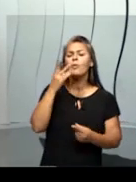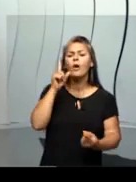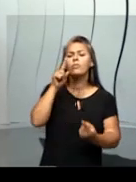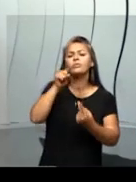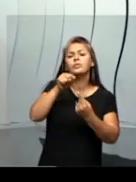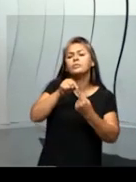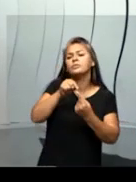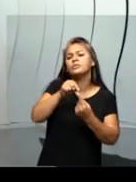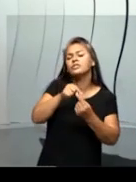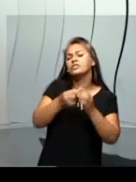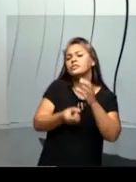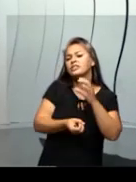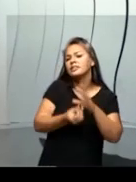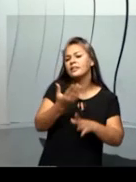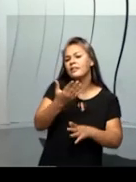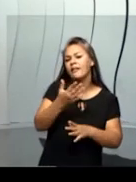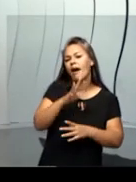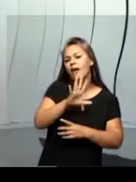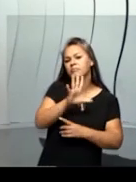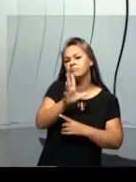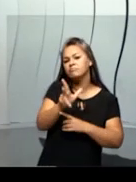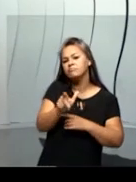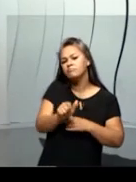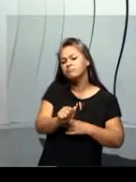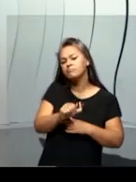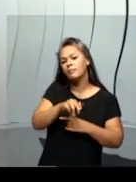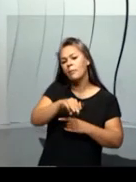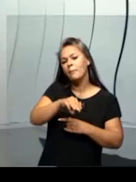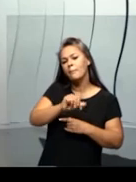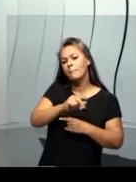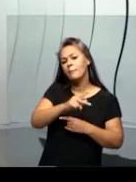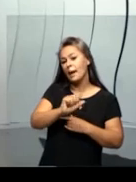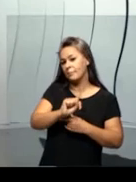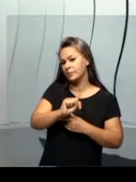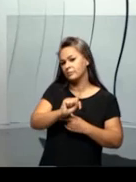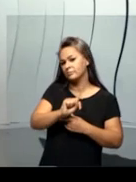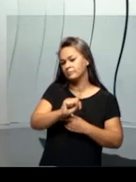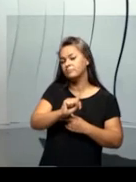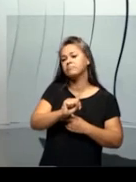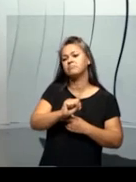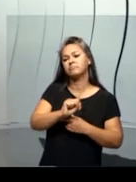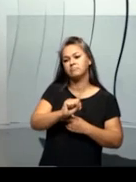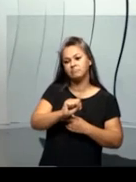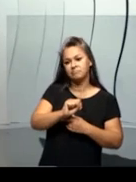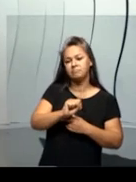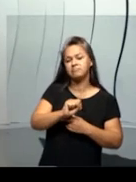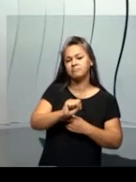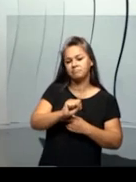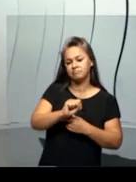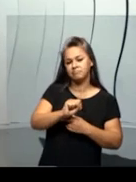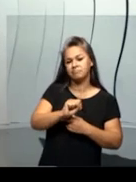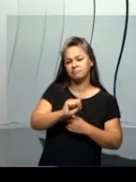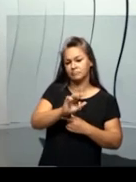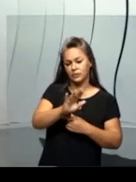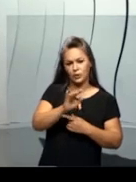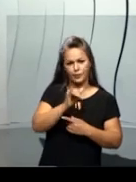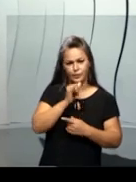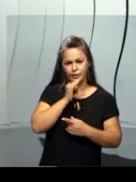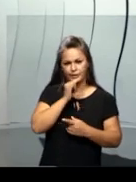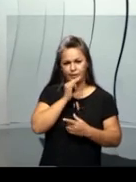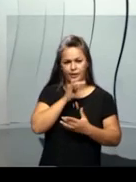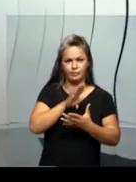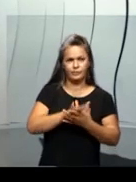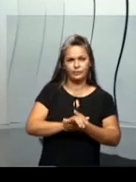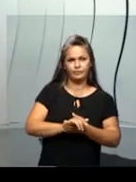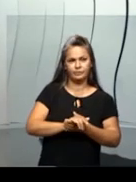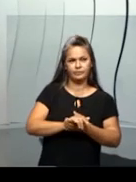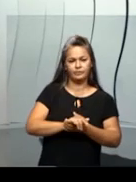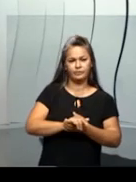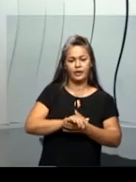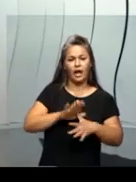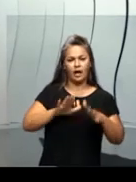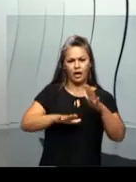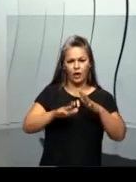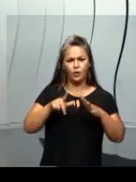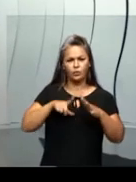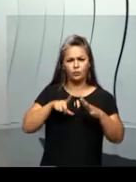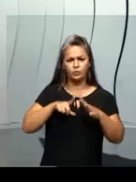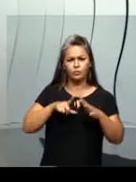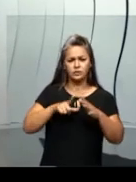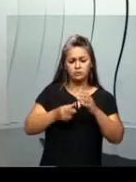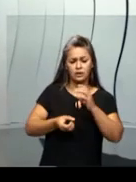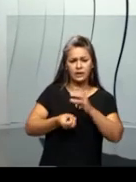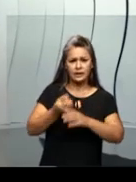mundo, ok? E também como forma de um objetivo, tá? Que é ampliar o território, melhorar a